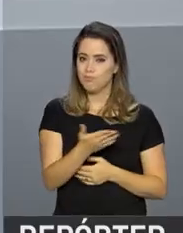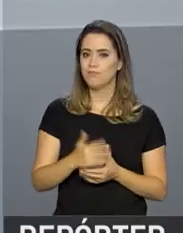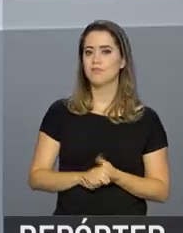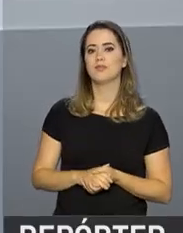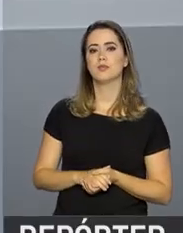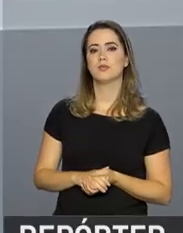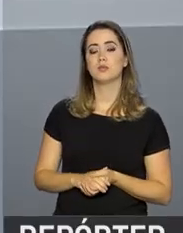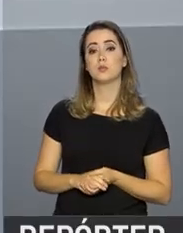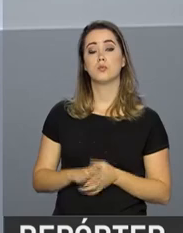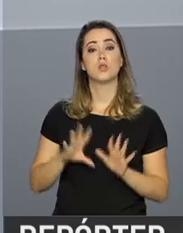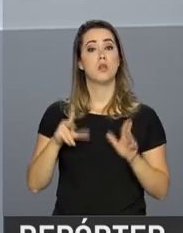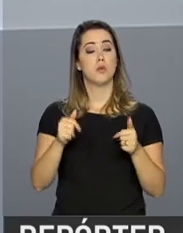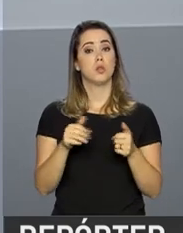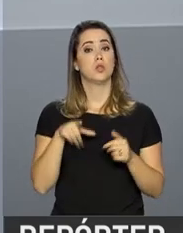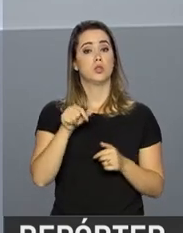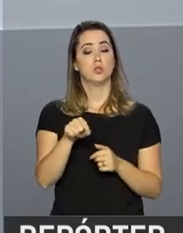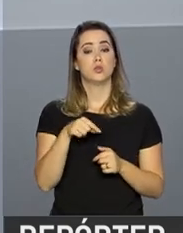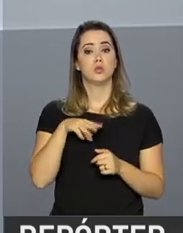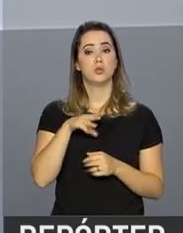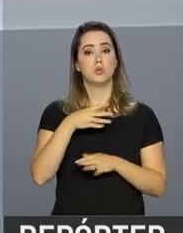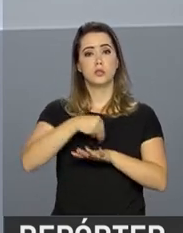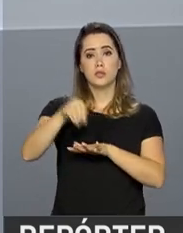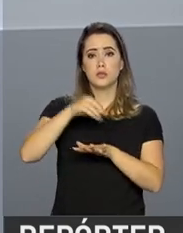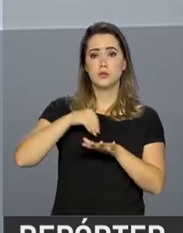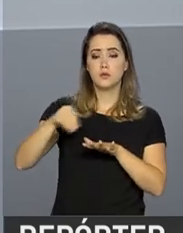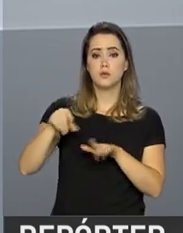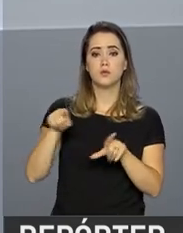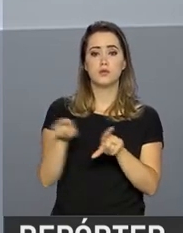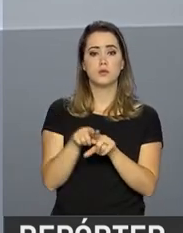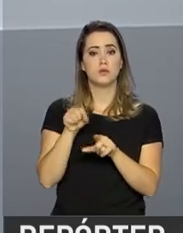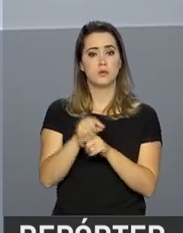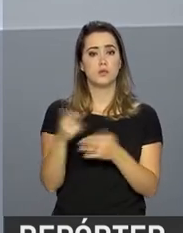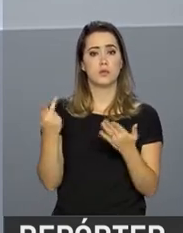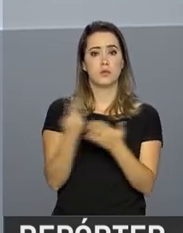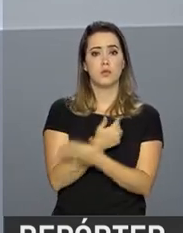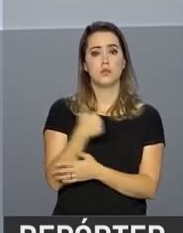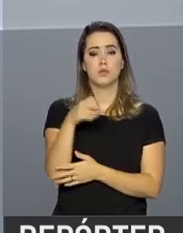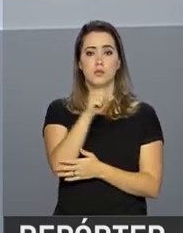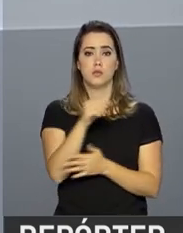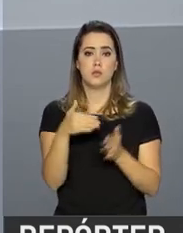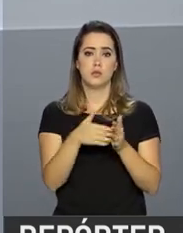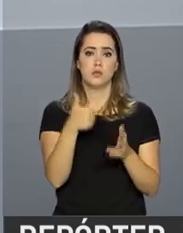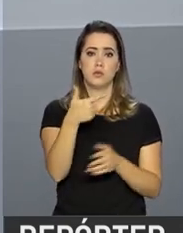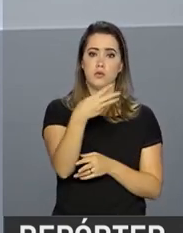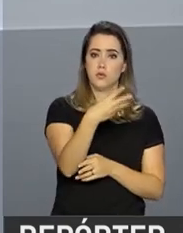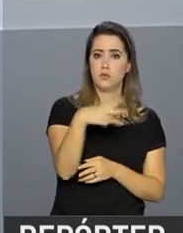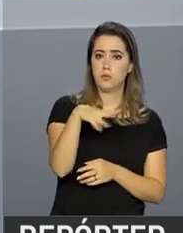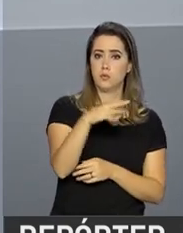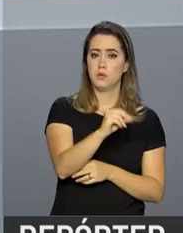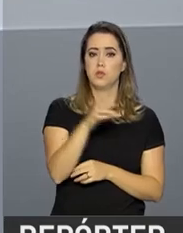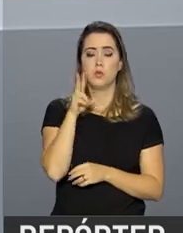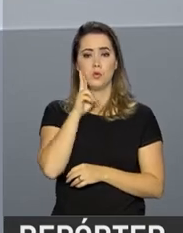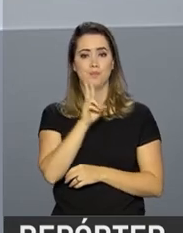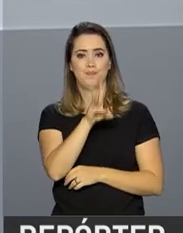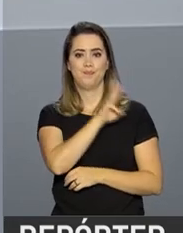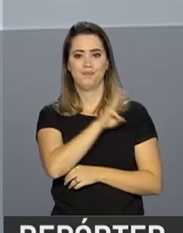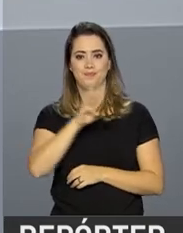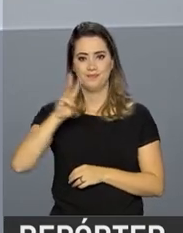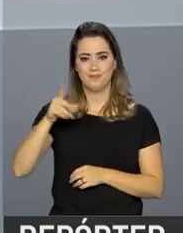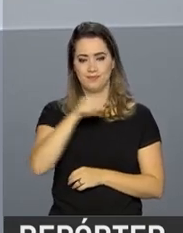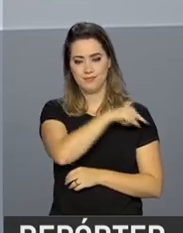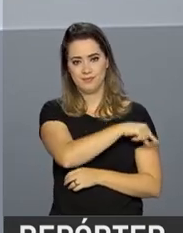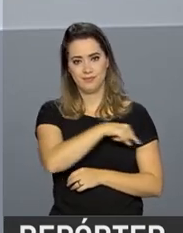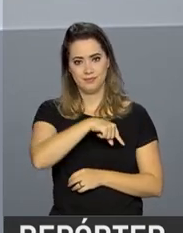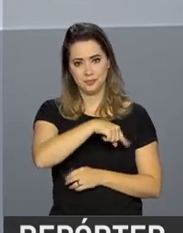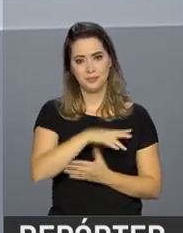para ter todas as informações sobre o evento que vai ser realizado entre os dias 18 e 23 de março basta acessar o site do fórum